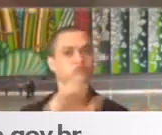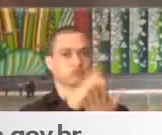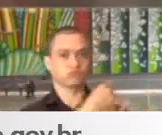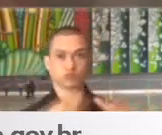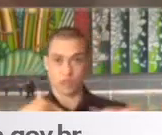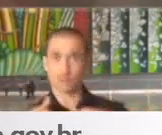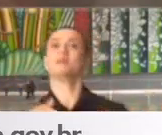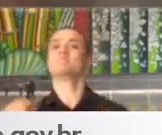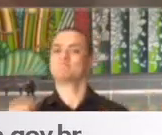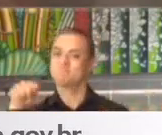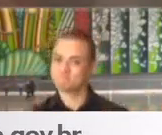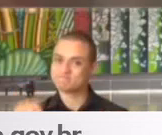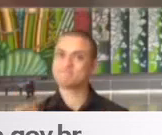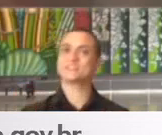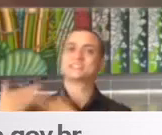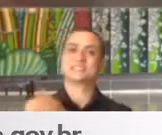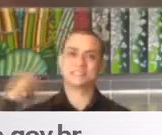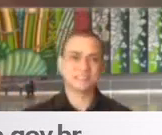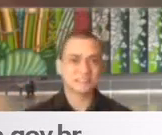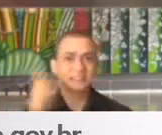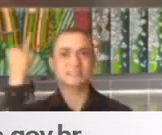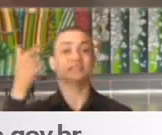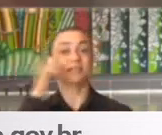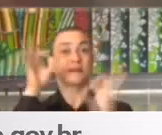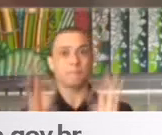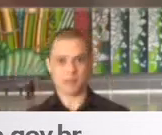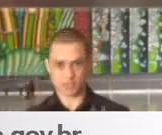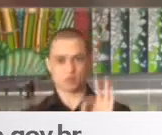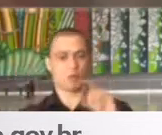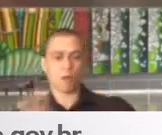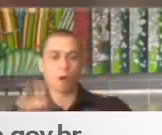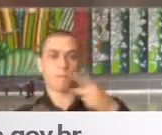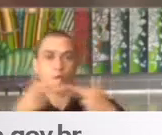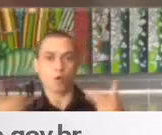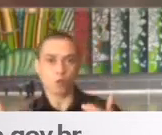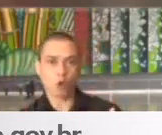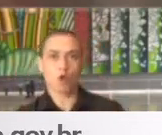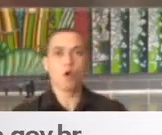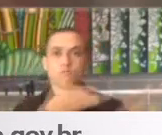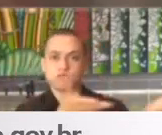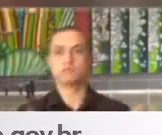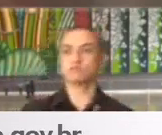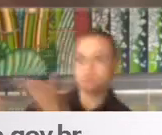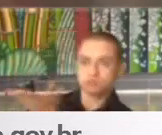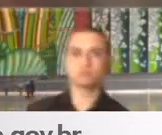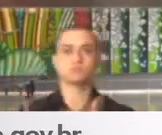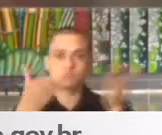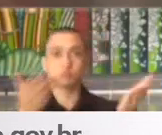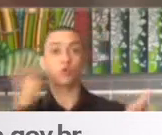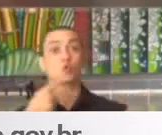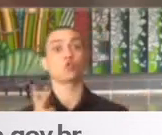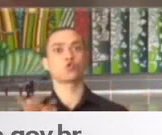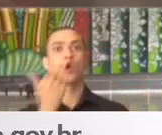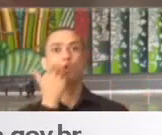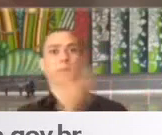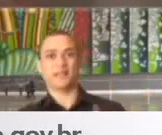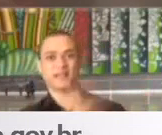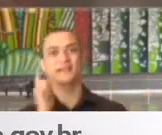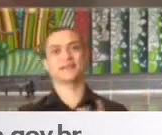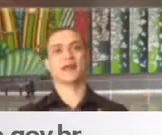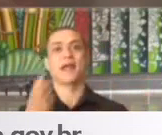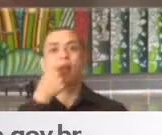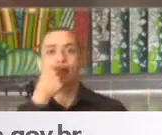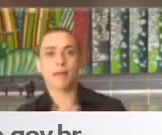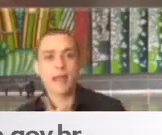para garantir o abastecimento, Bruno Covas, e a fluidez de alimentos, de